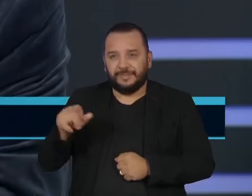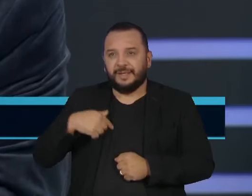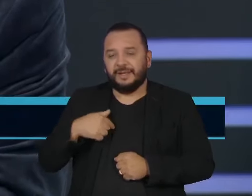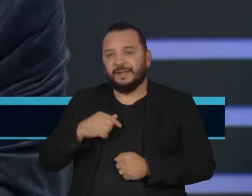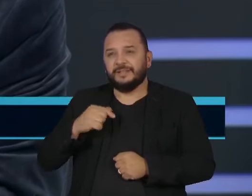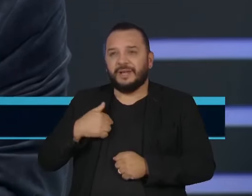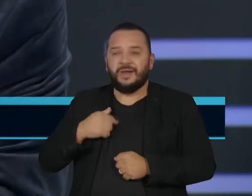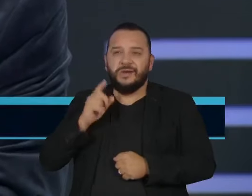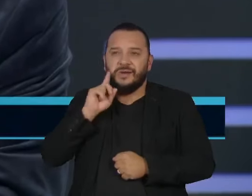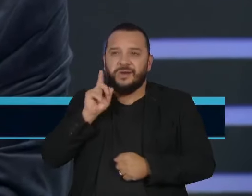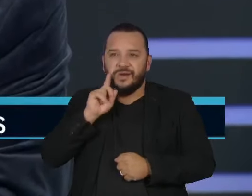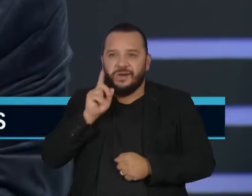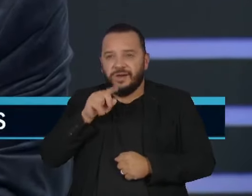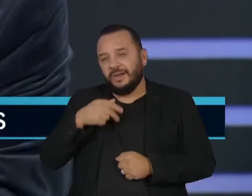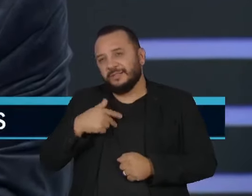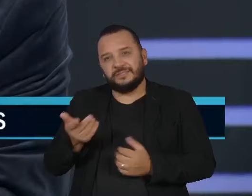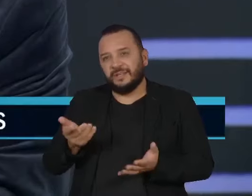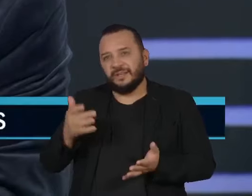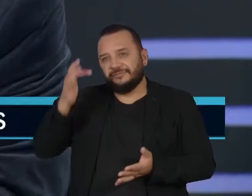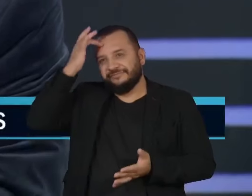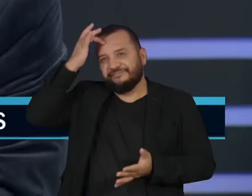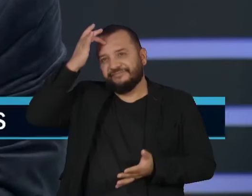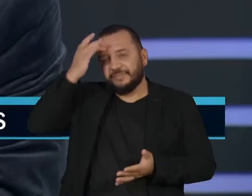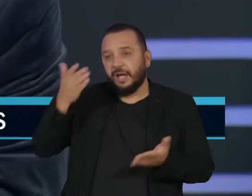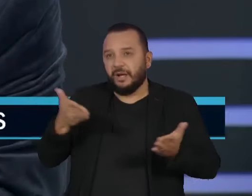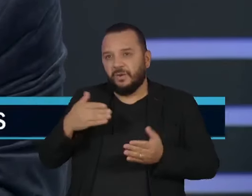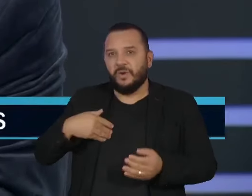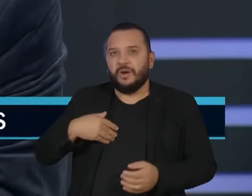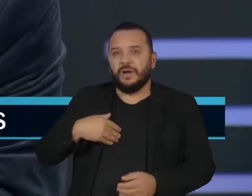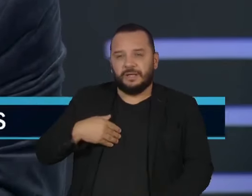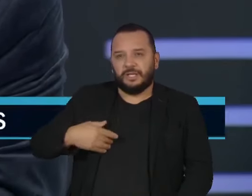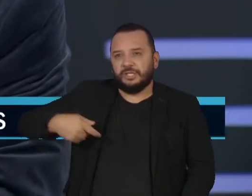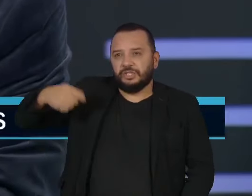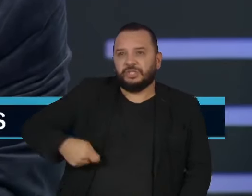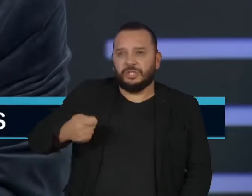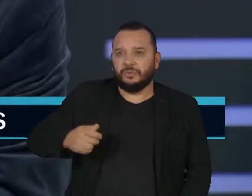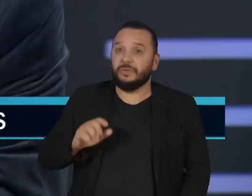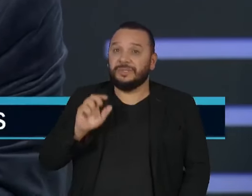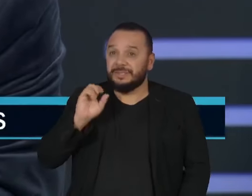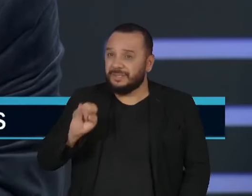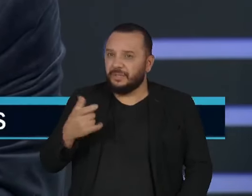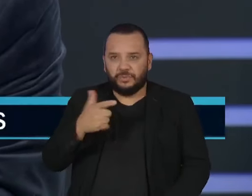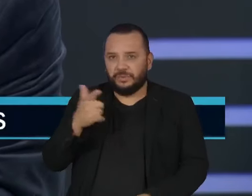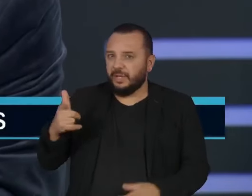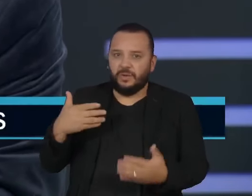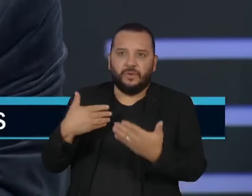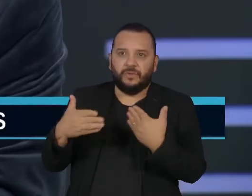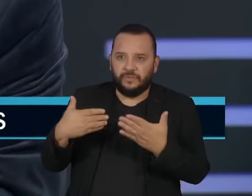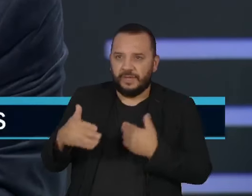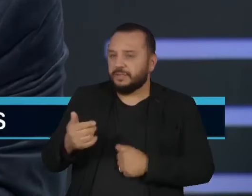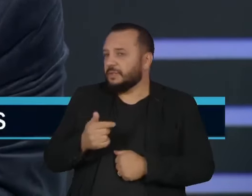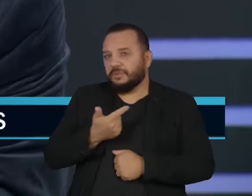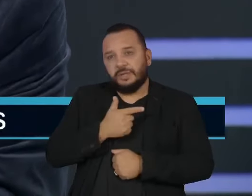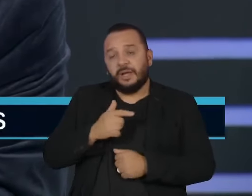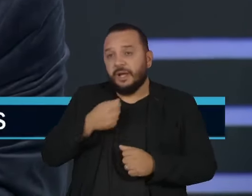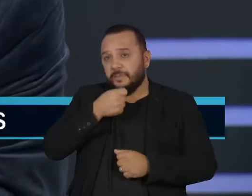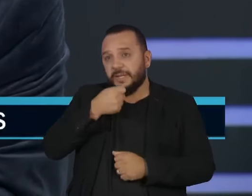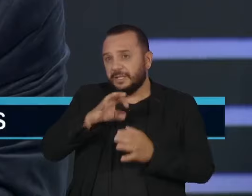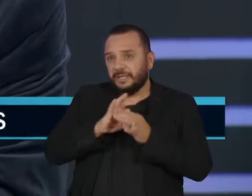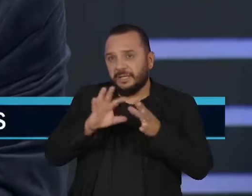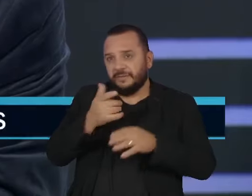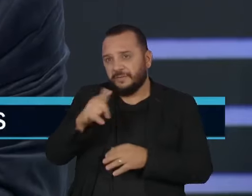ridículo. Agora ele é um ditador. Porque se não tem congresso aberto, se a imprensa não é livre, se o judiciário não é livre, 8